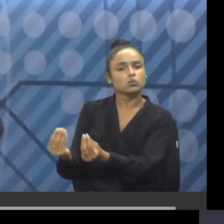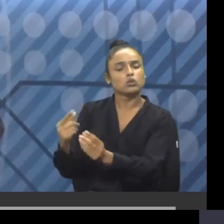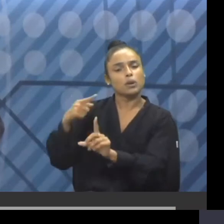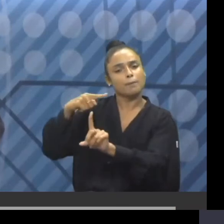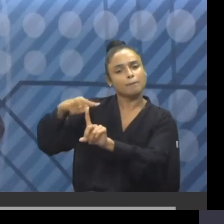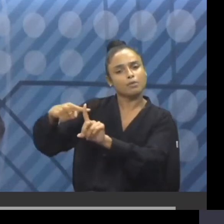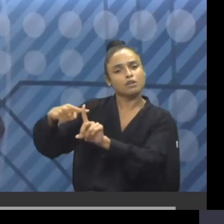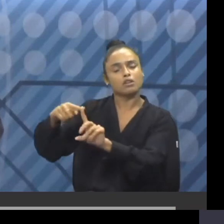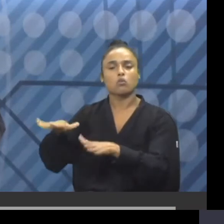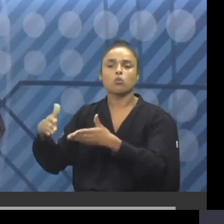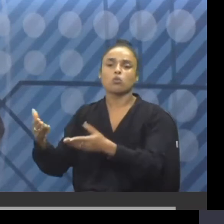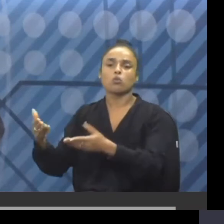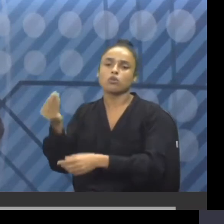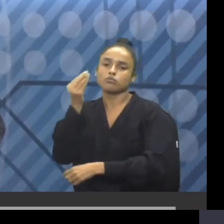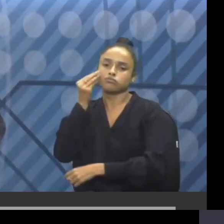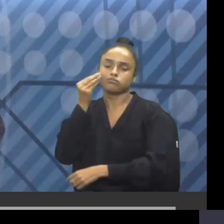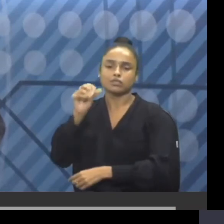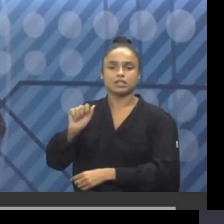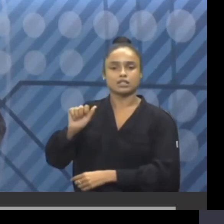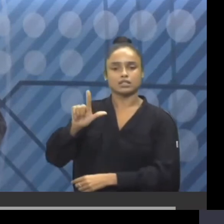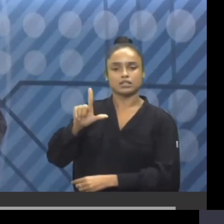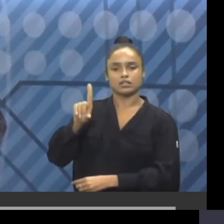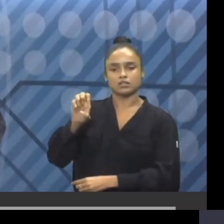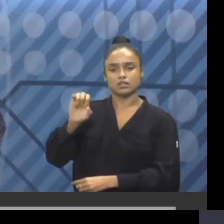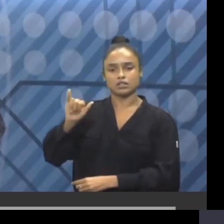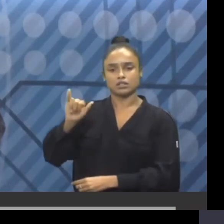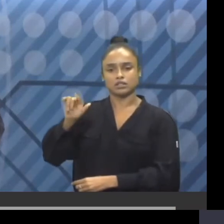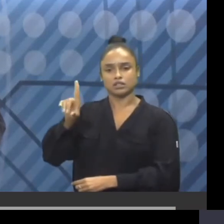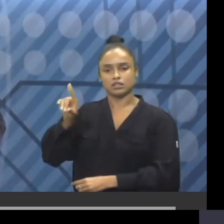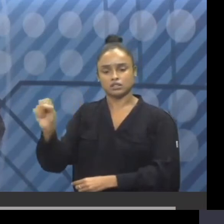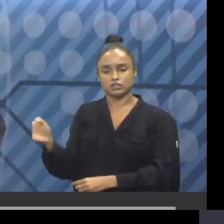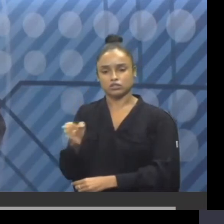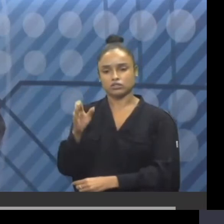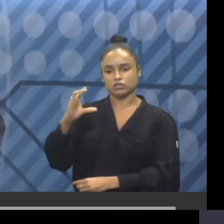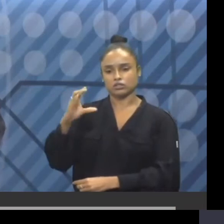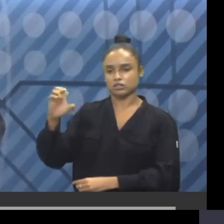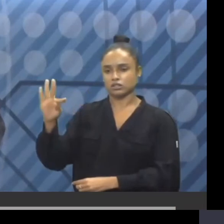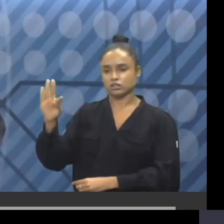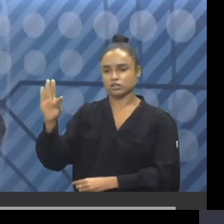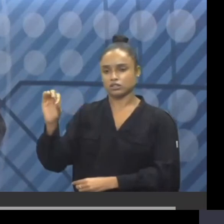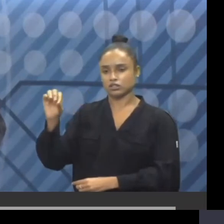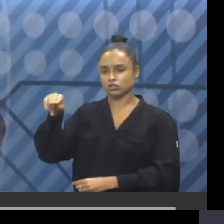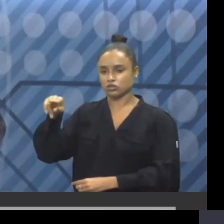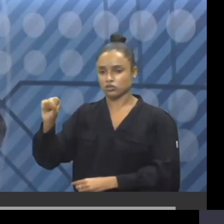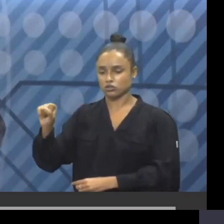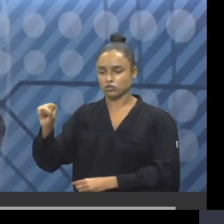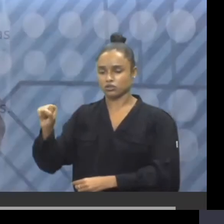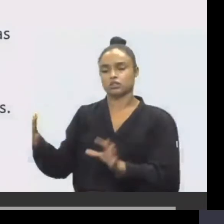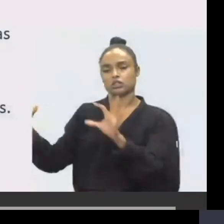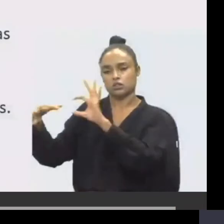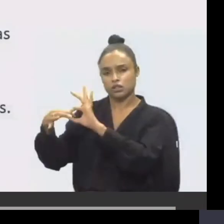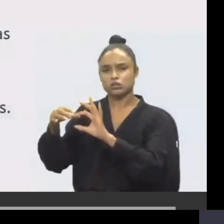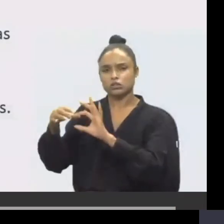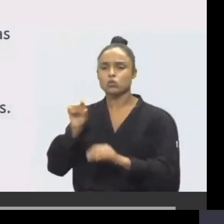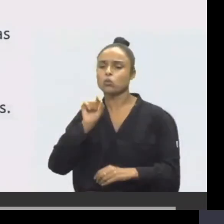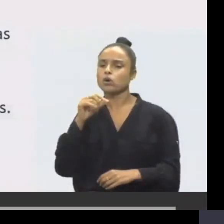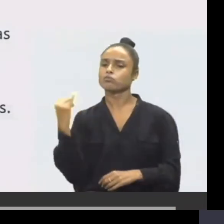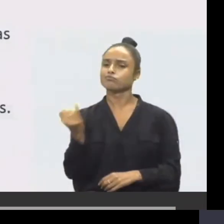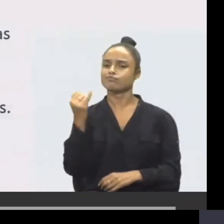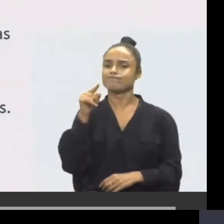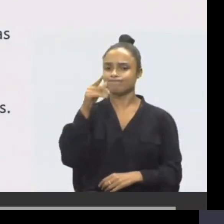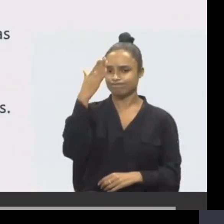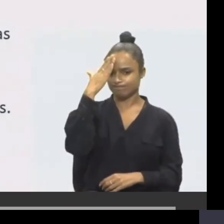positivo para o teste quando a presença de aldeídos e cetonas. Então, quais são os pontos importantes dessa prática? Então, vamos ver. Então,